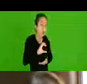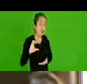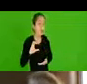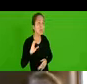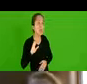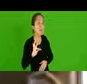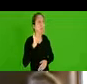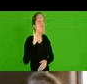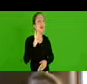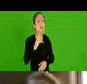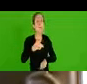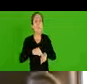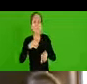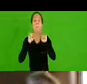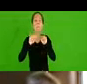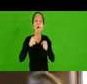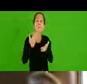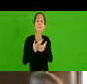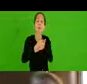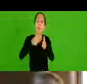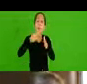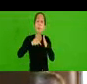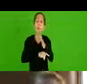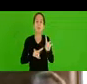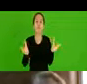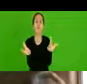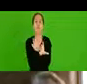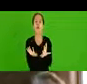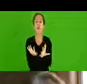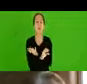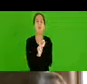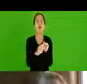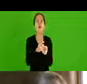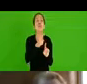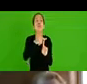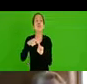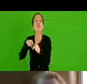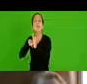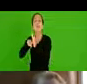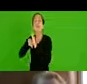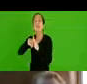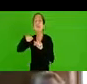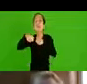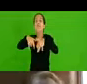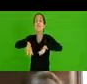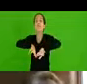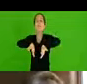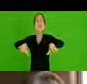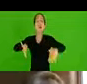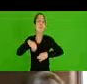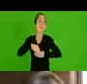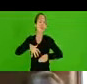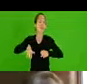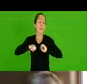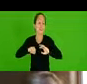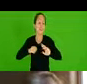mestrado pode aprofundar, já está pronto para aprofundar para outros tipos de pesquisa na educação, não é? Então, espero que